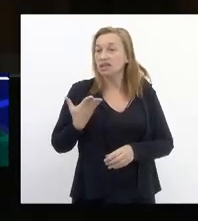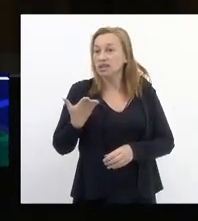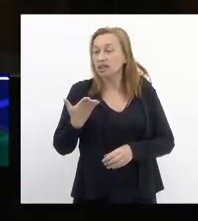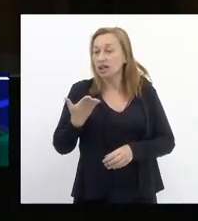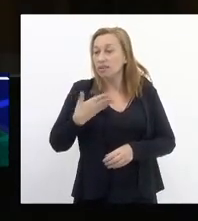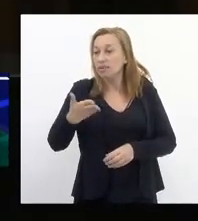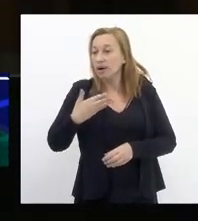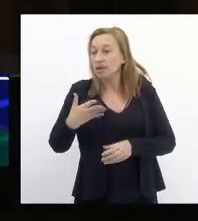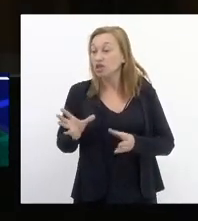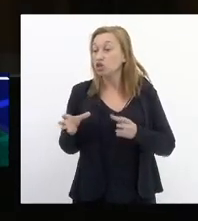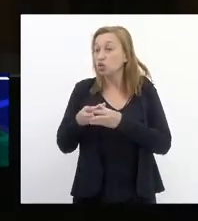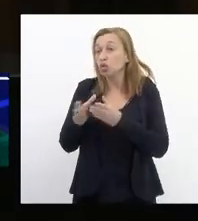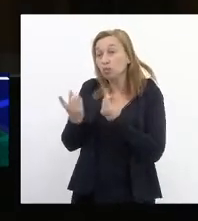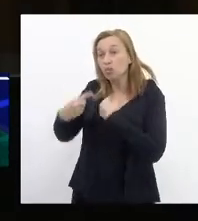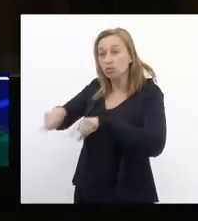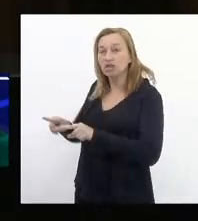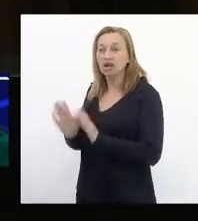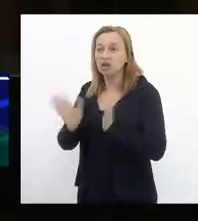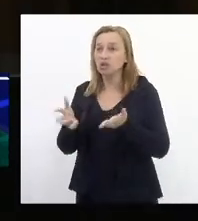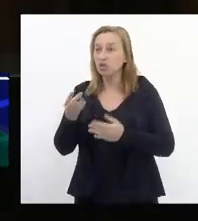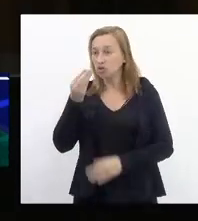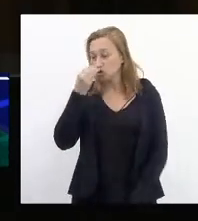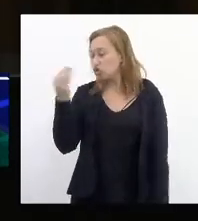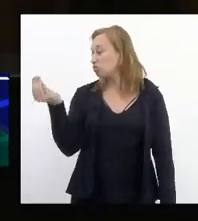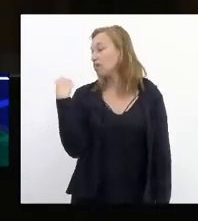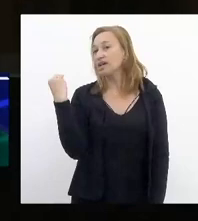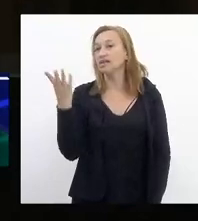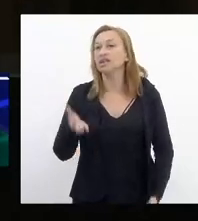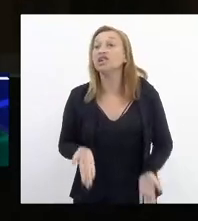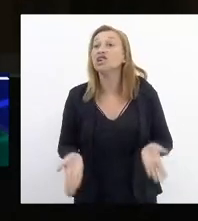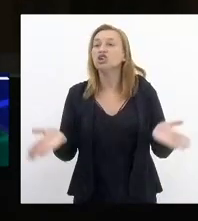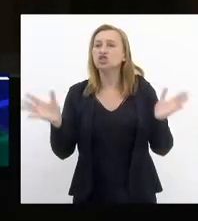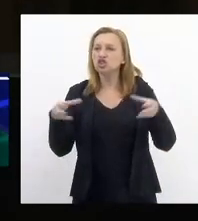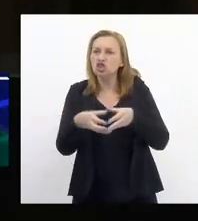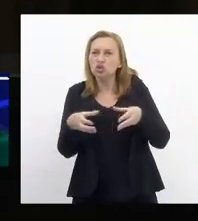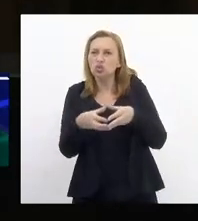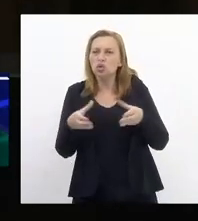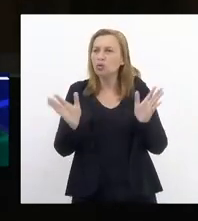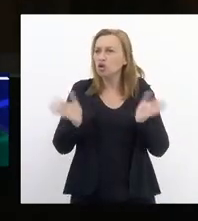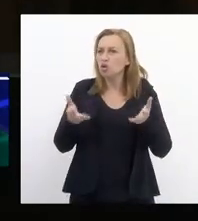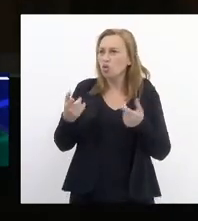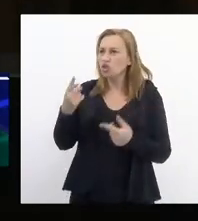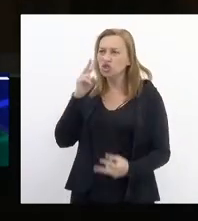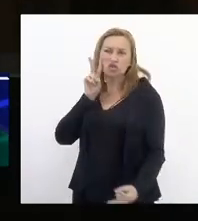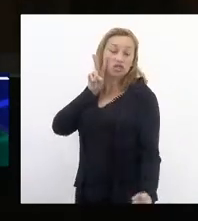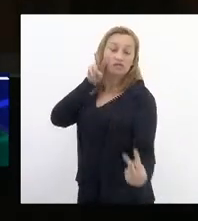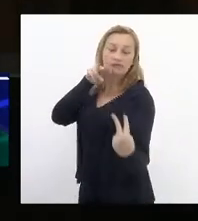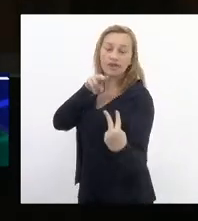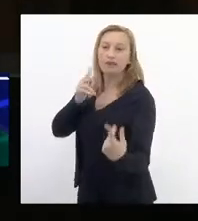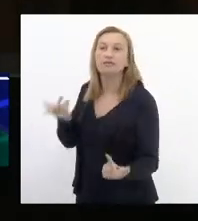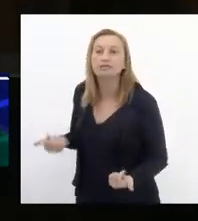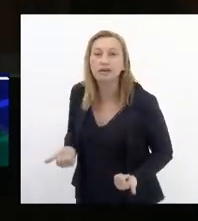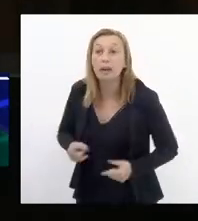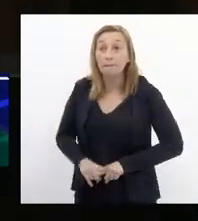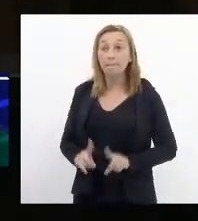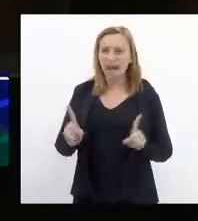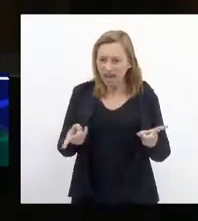hoje lhe viram as costas, de grupos que hoje não lhe olham na cara,